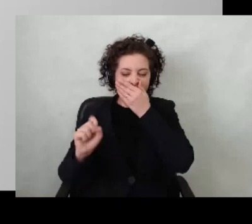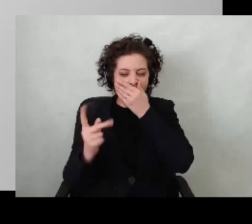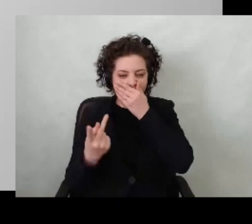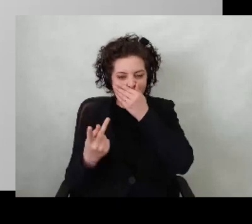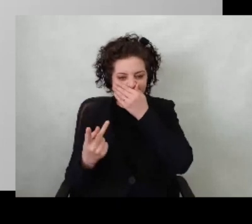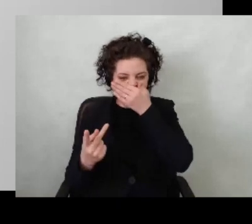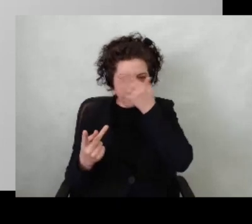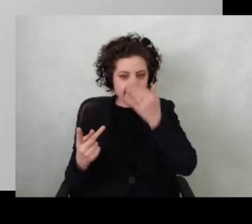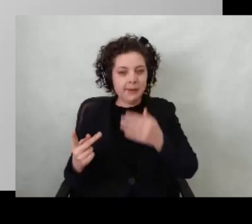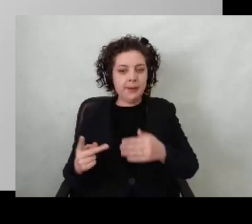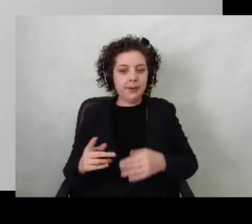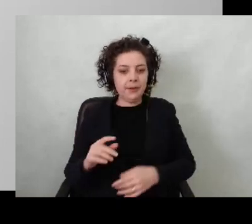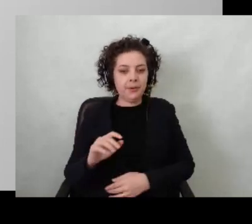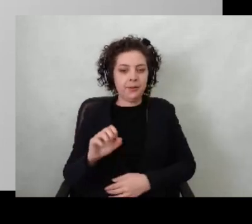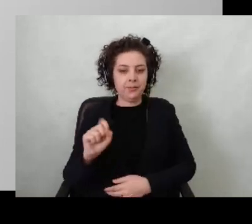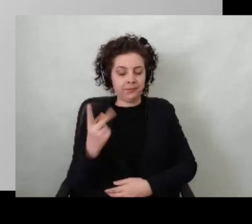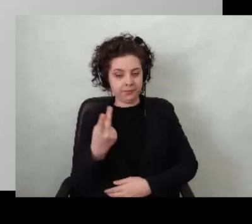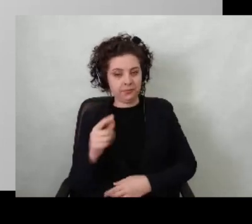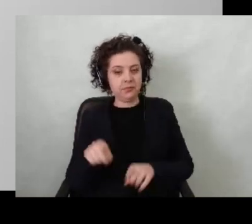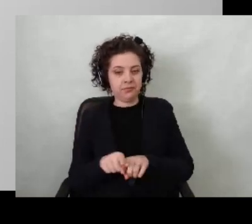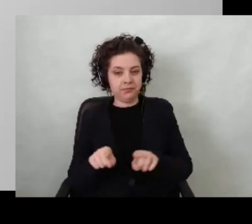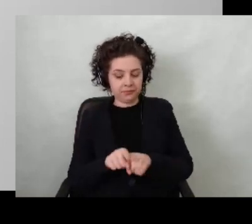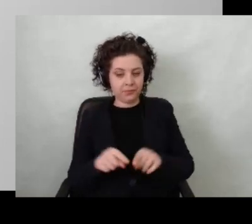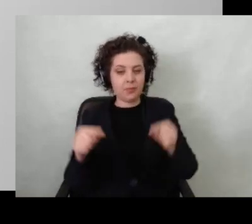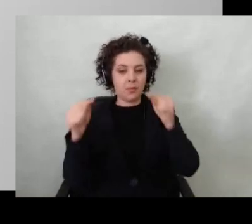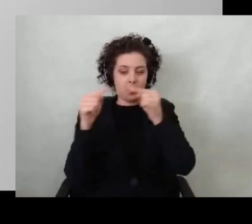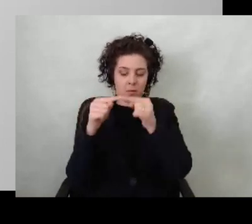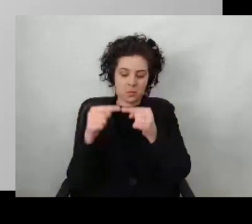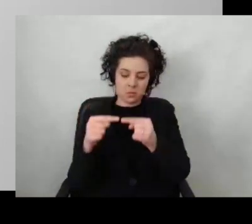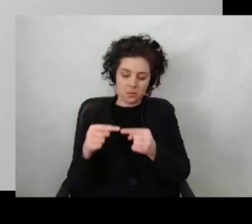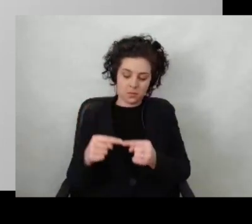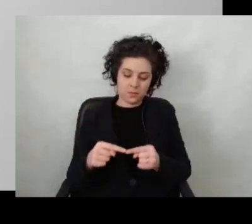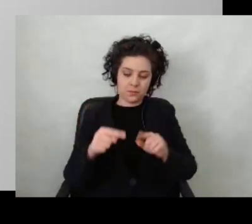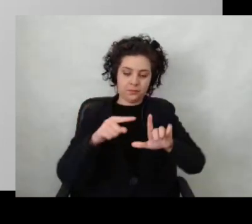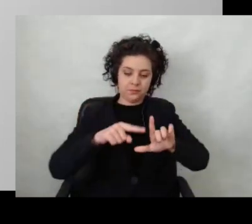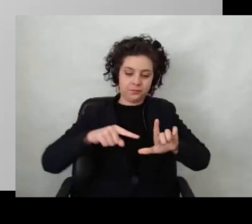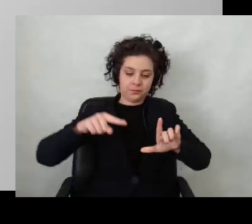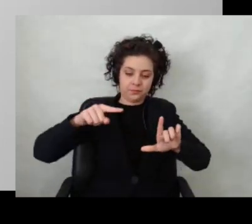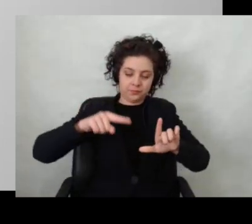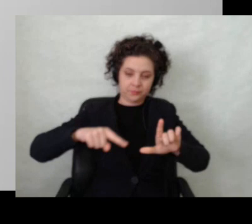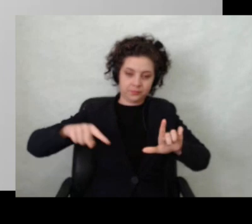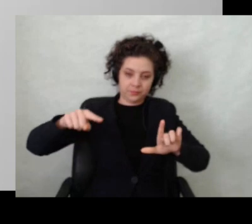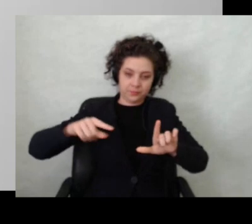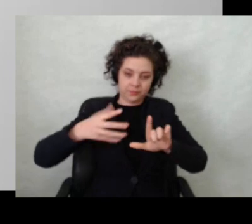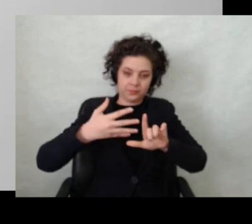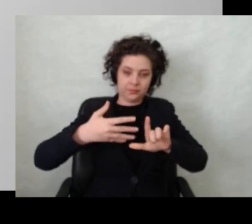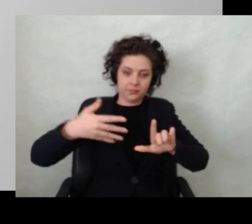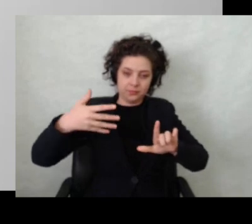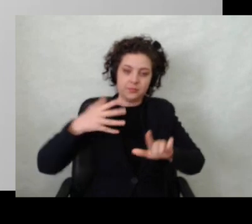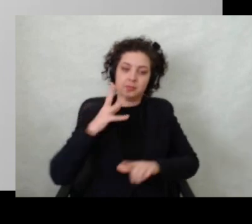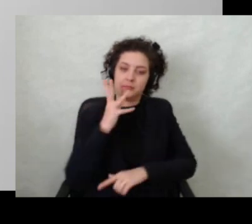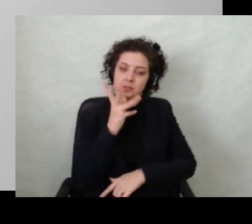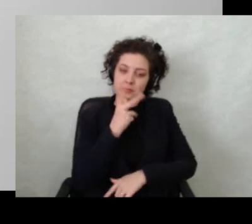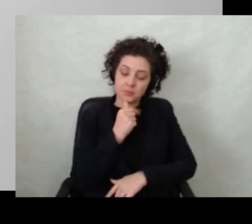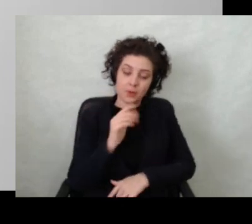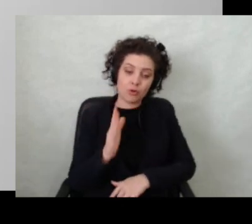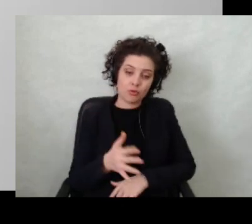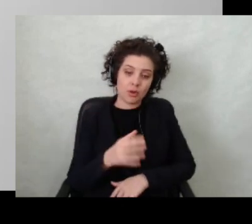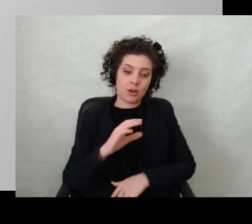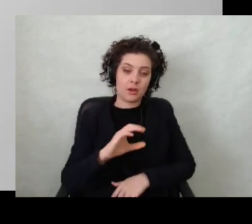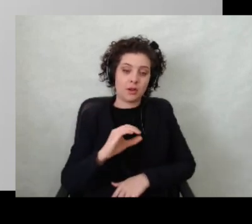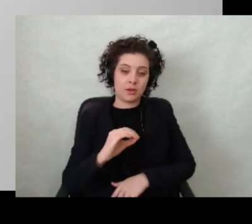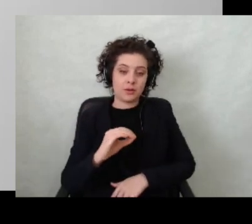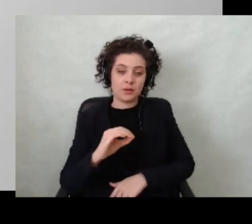neuroblastoma, também se enquadram, né, nessas células de cinética mais lenta. Já as células CACO2, que